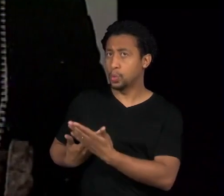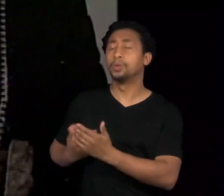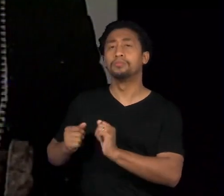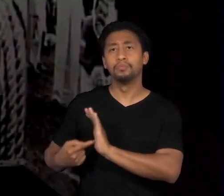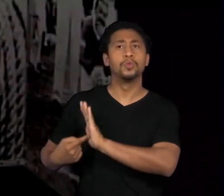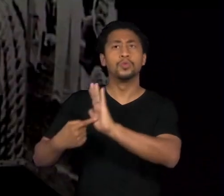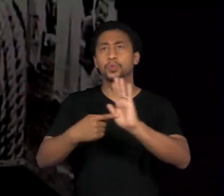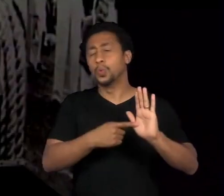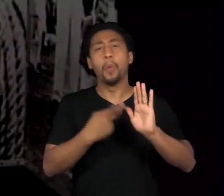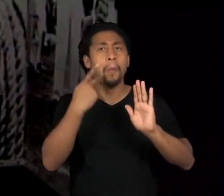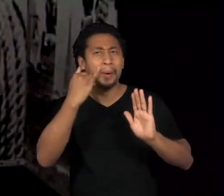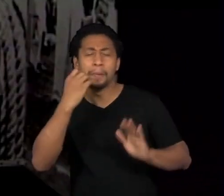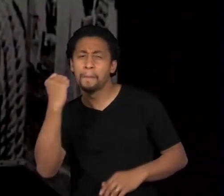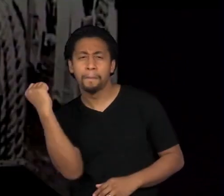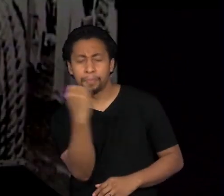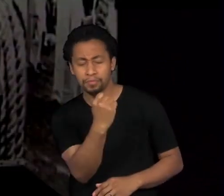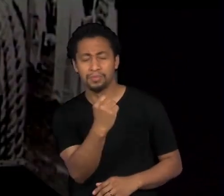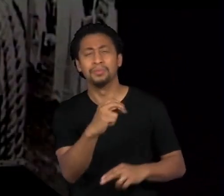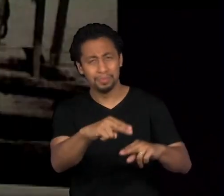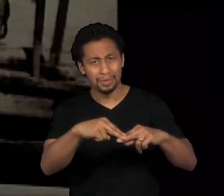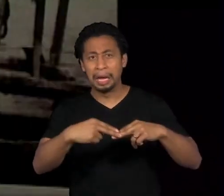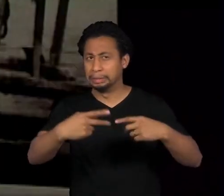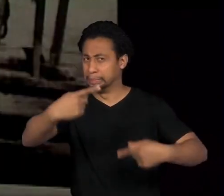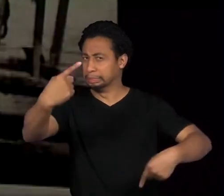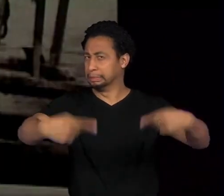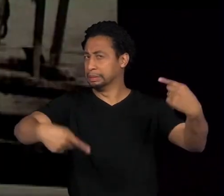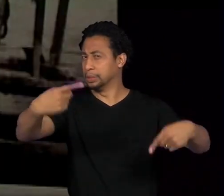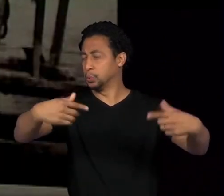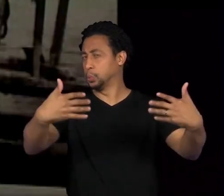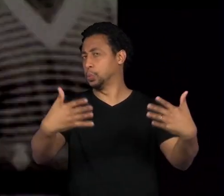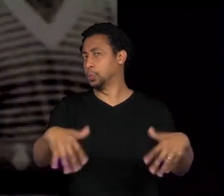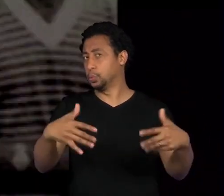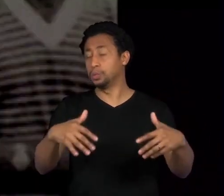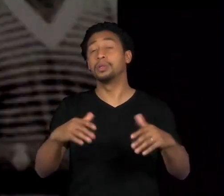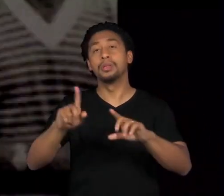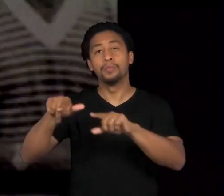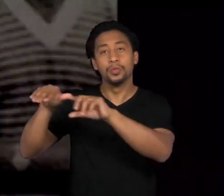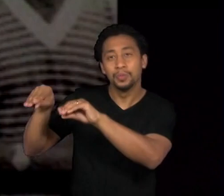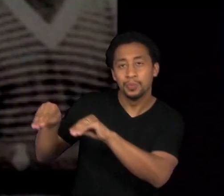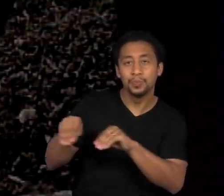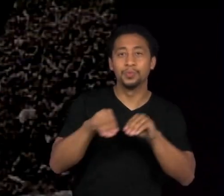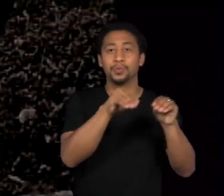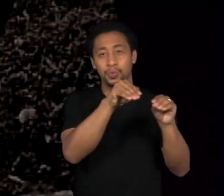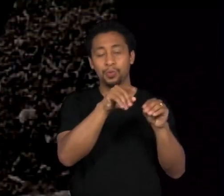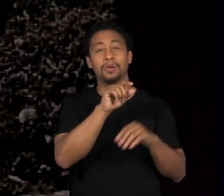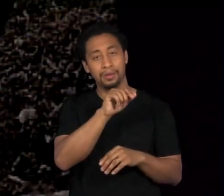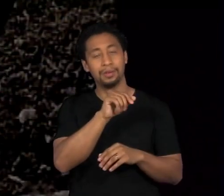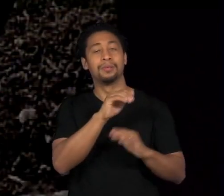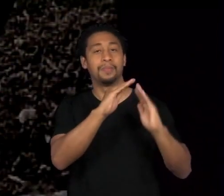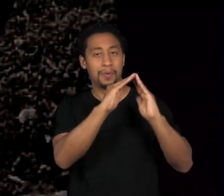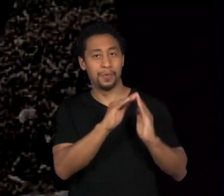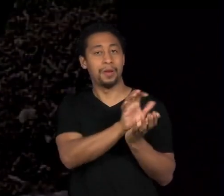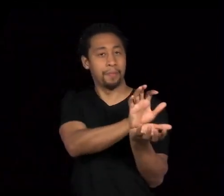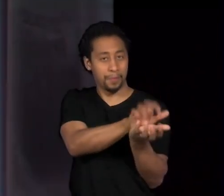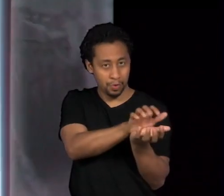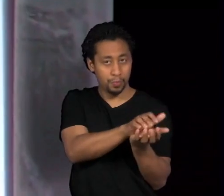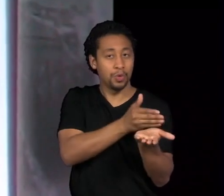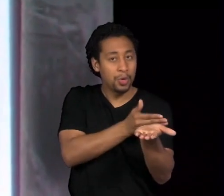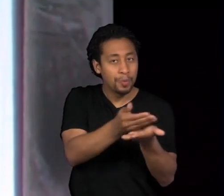motivos políticos foi morar em Pernambuco onde iniciou a sua carreira como